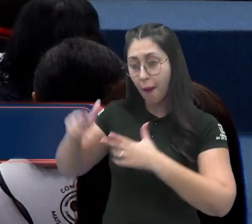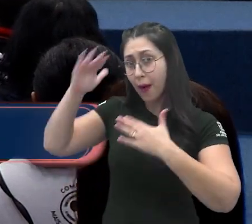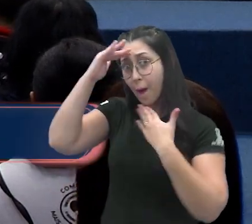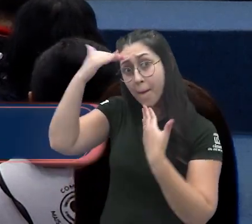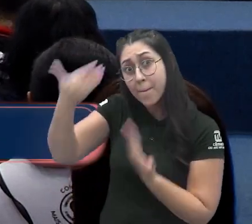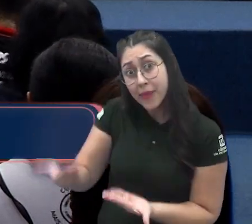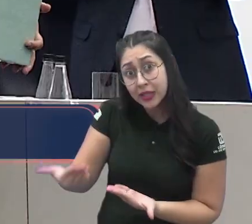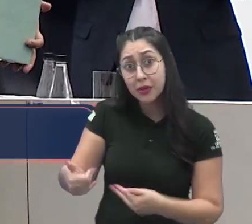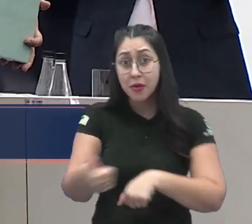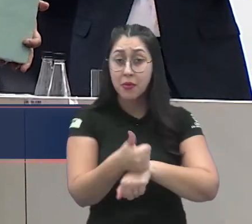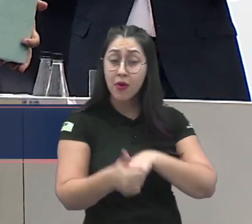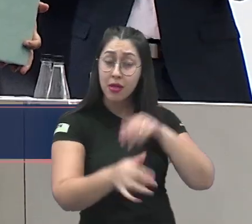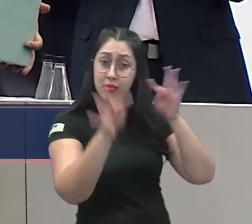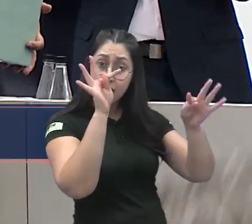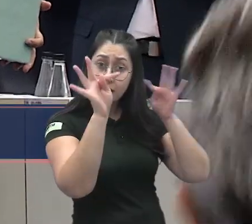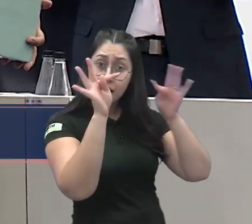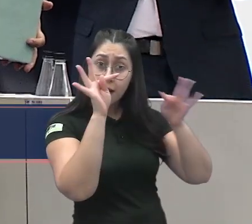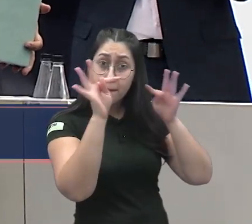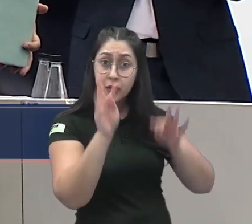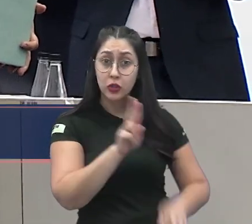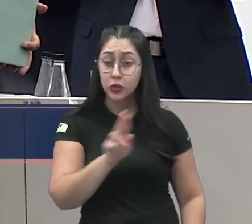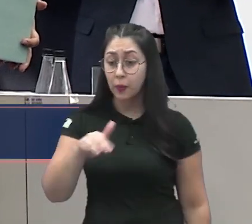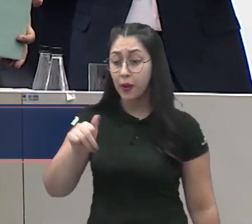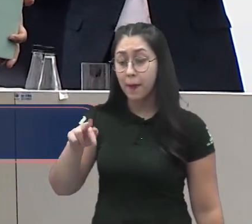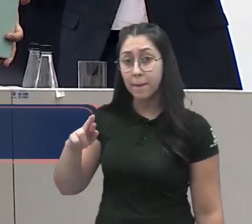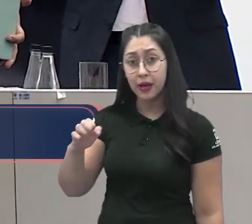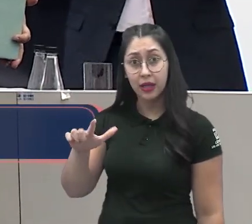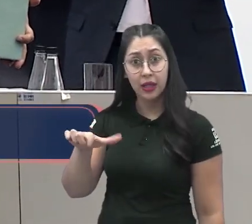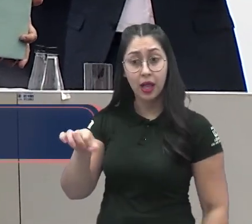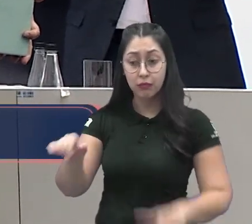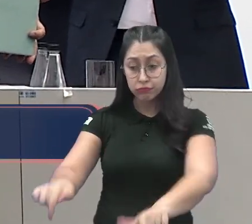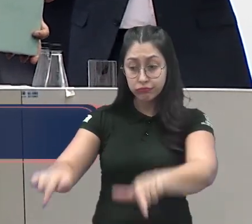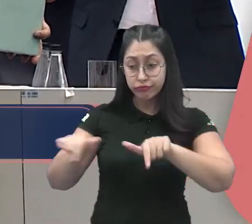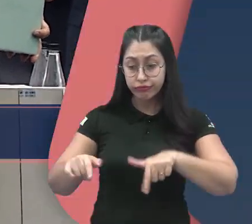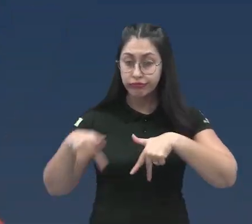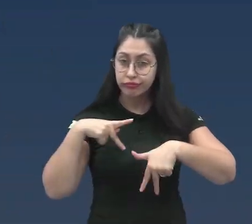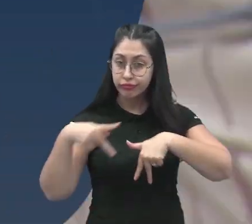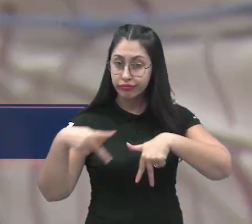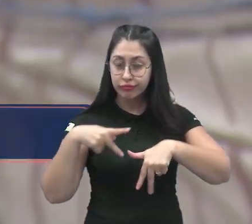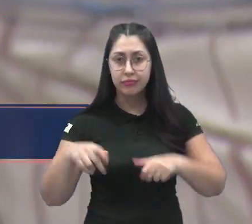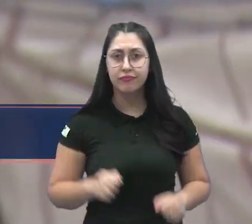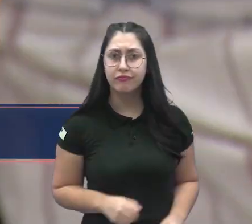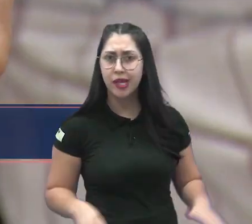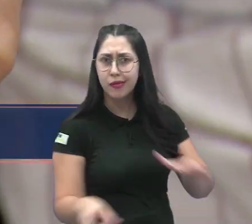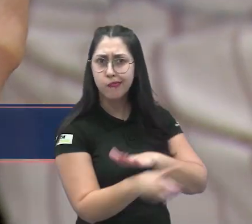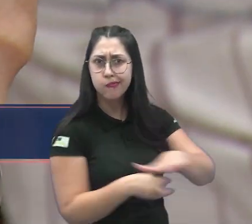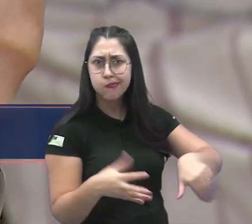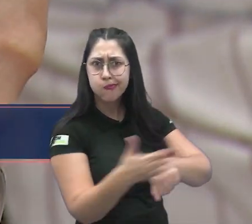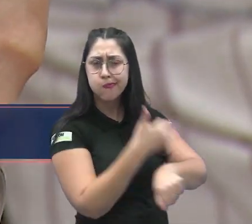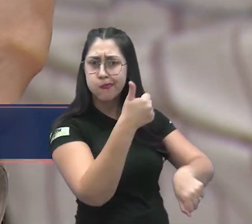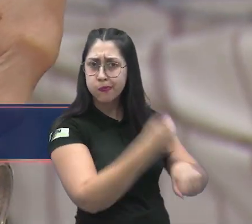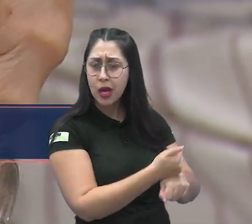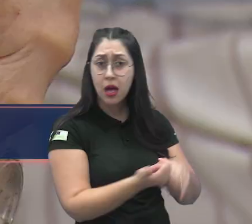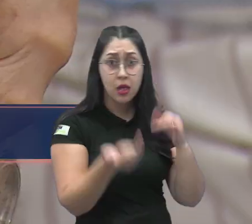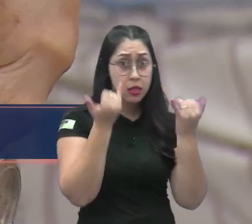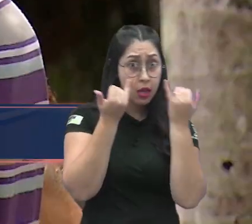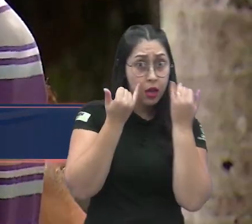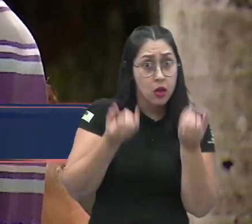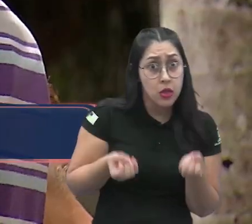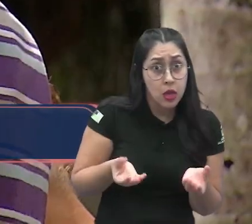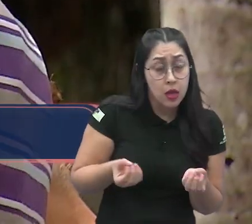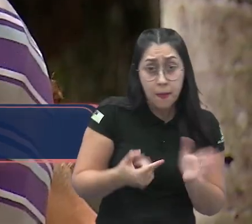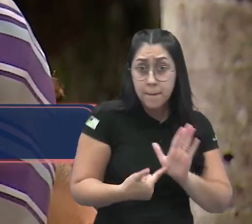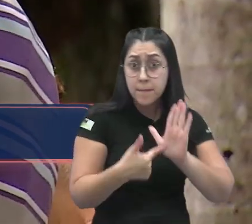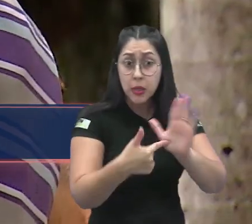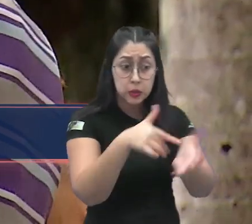Câmara. Terapeuta Marcelo Bosco recebeu o título de cidadão joseense. Golpes virtuais. Dado revela que